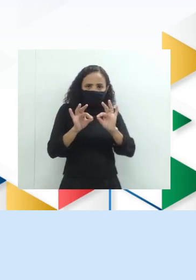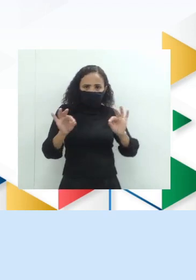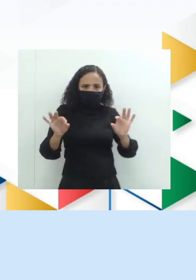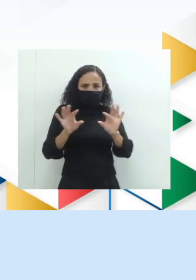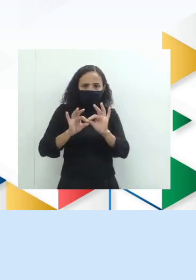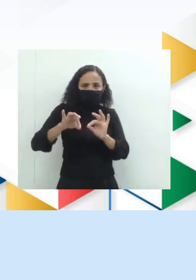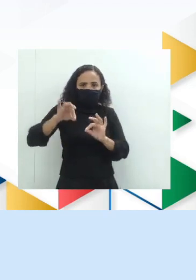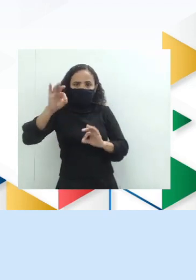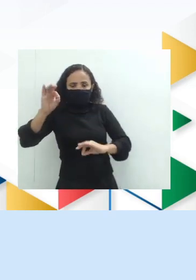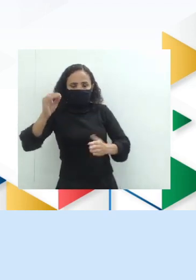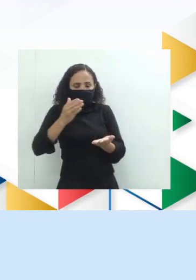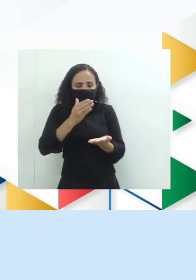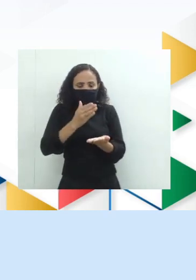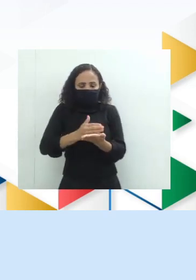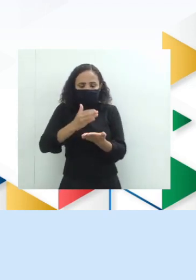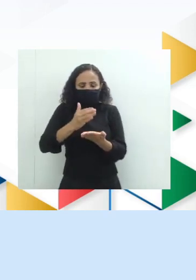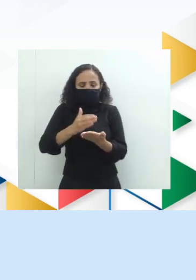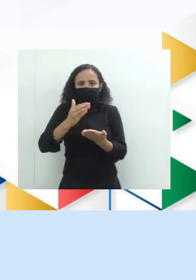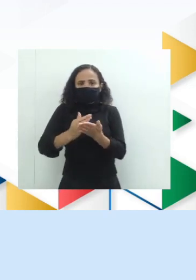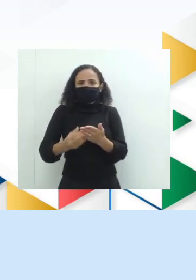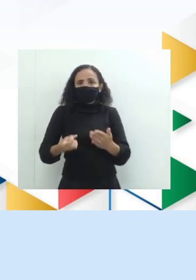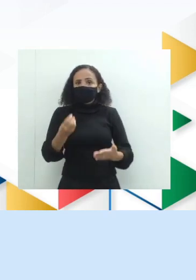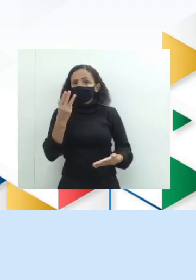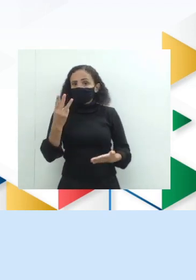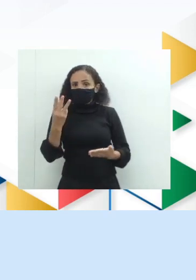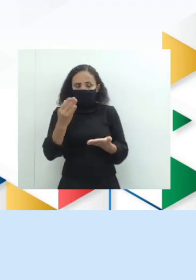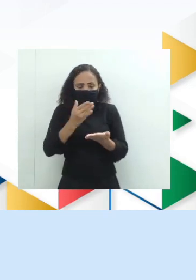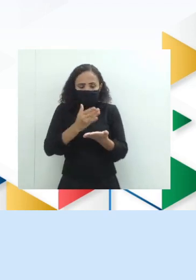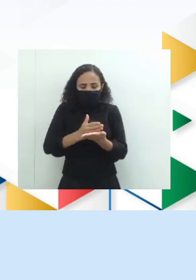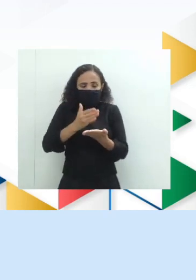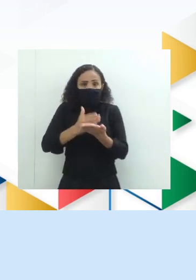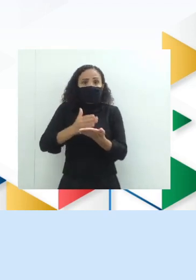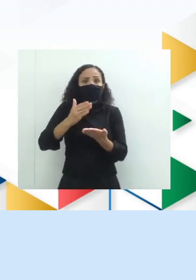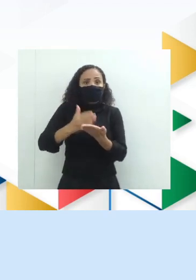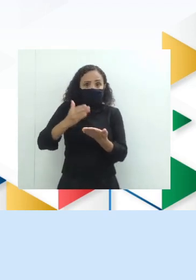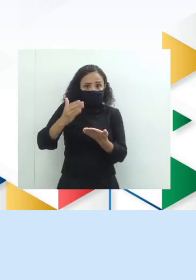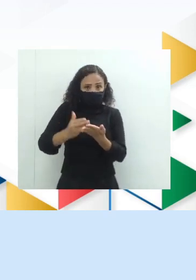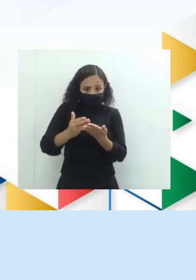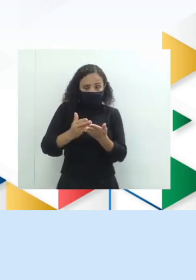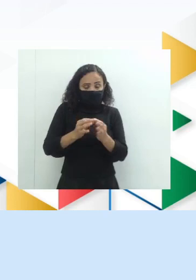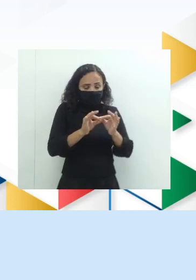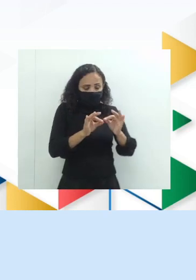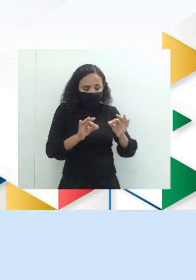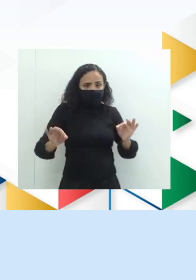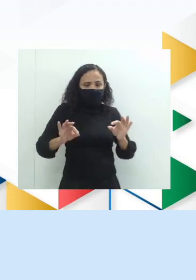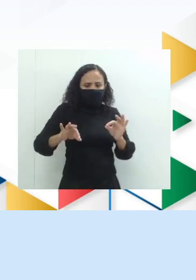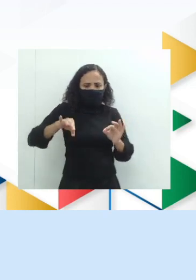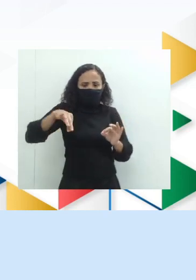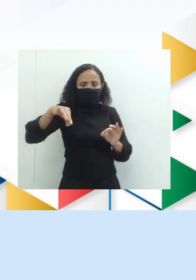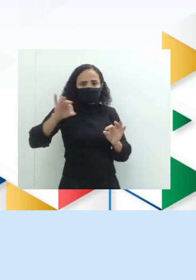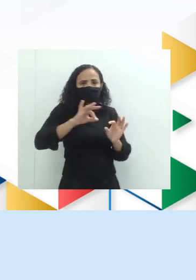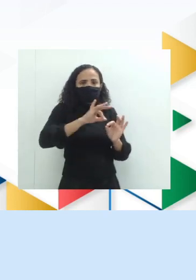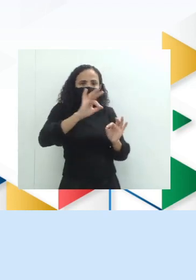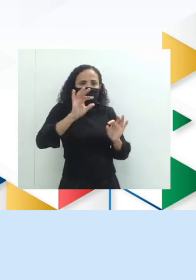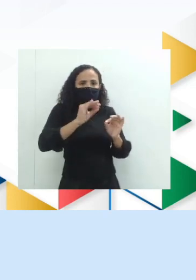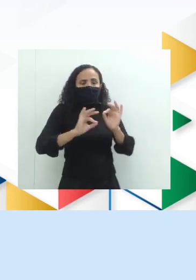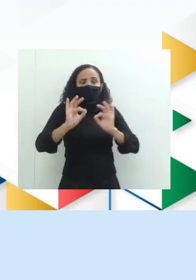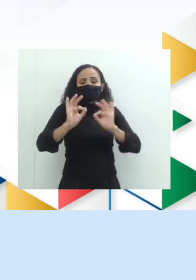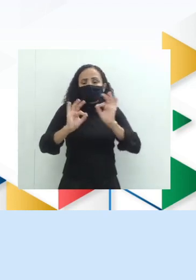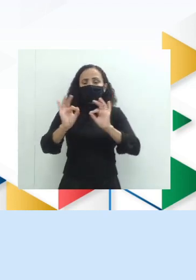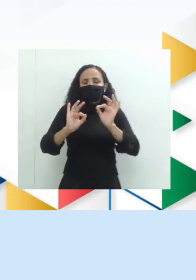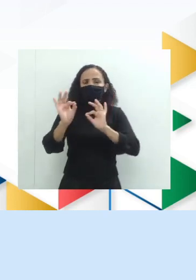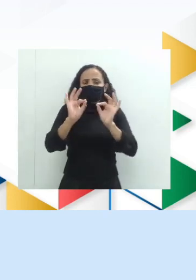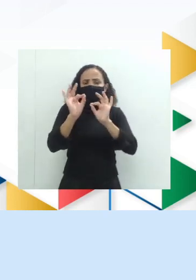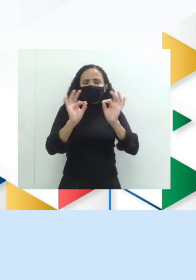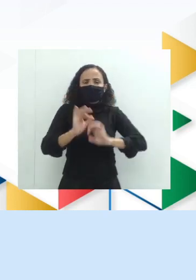vou dividir em 3 partes iguais. A partir da divisão de 3 partes iguais, eu consigo fazer a subdivisão e